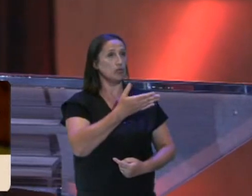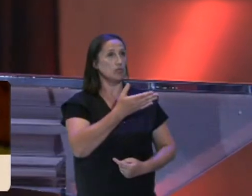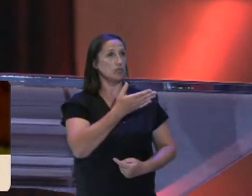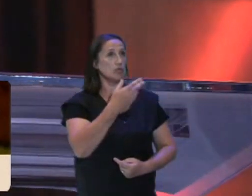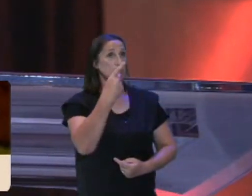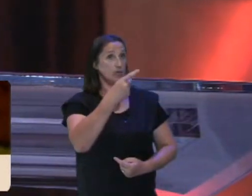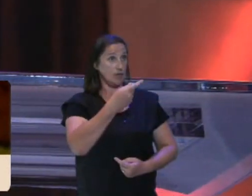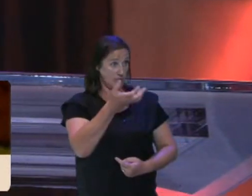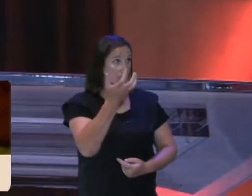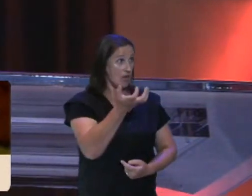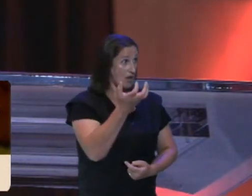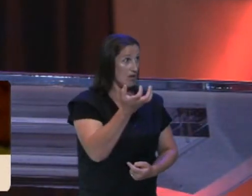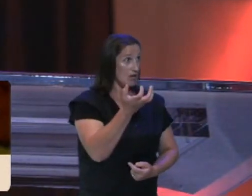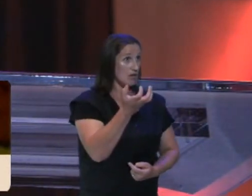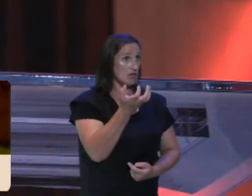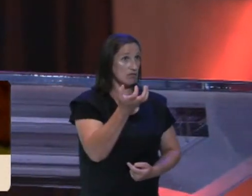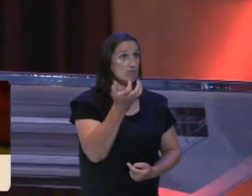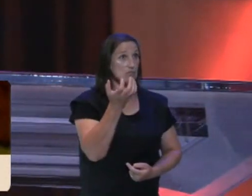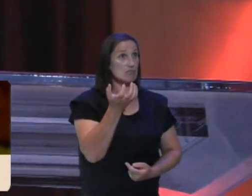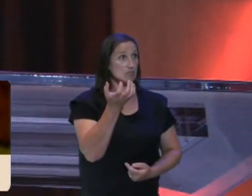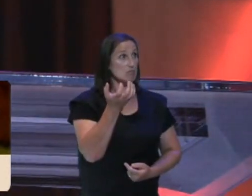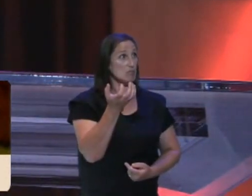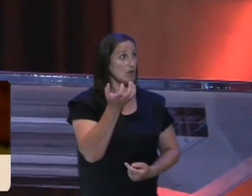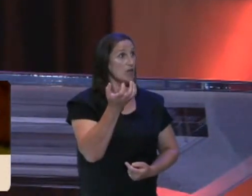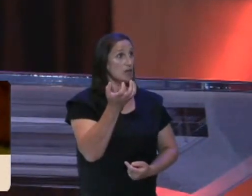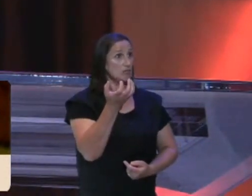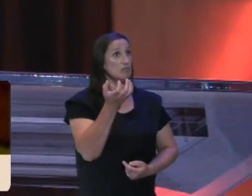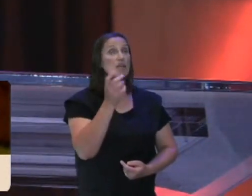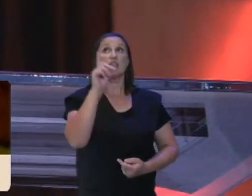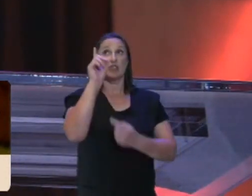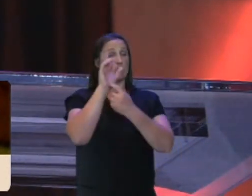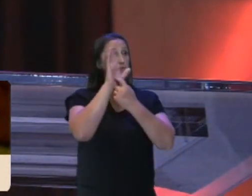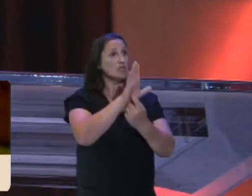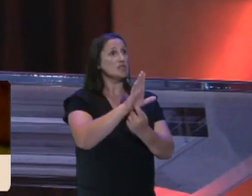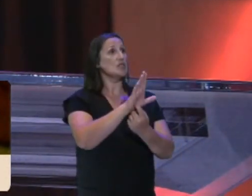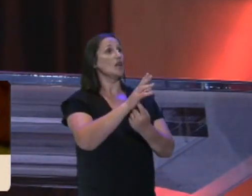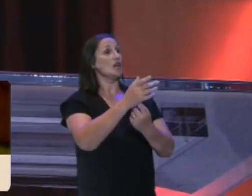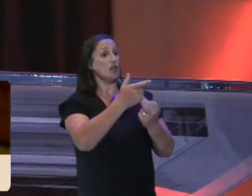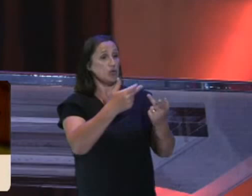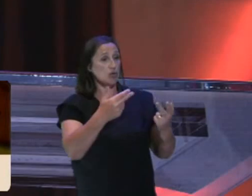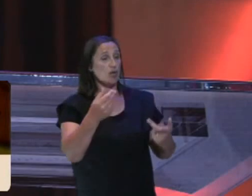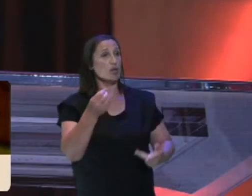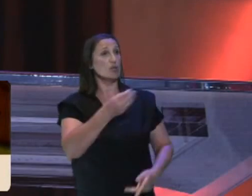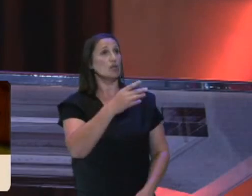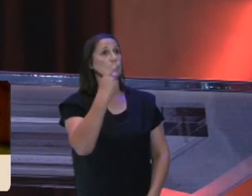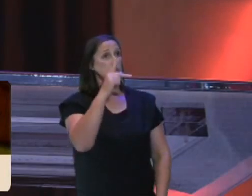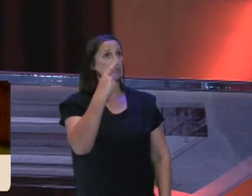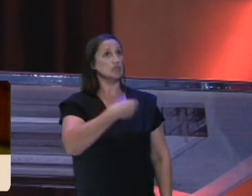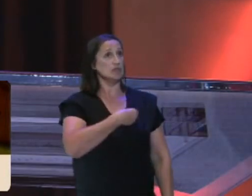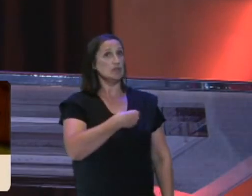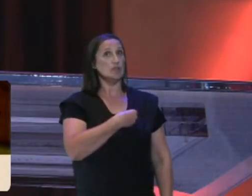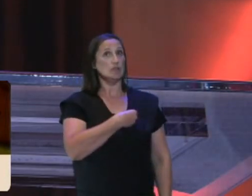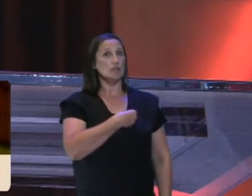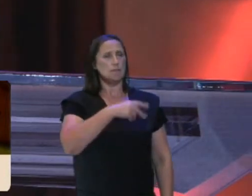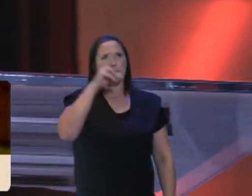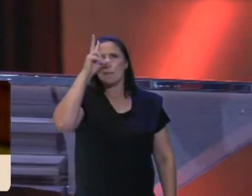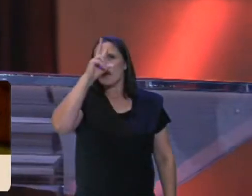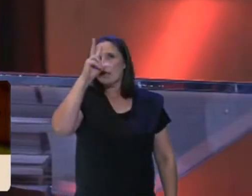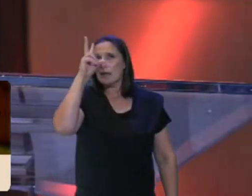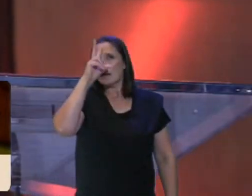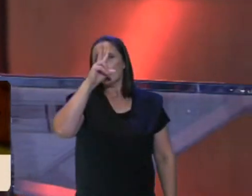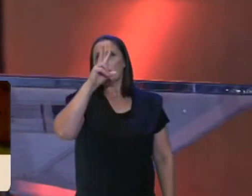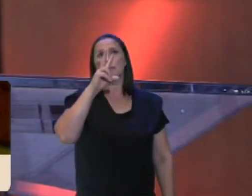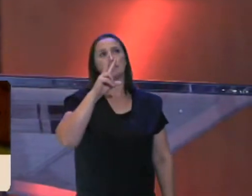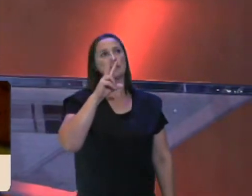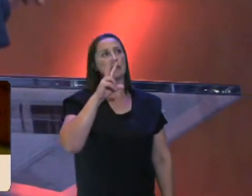Você quer? Deus mostrar algo novo para você. E lembra,